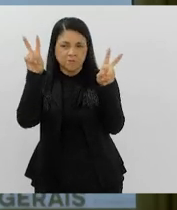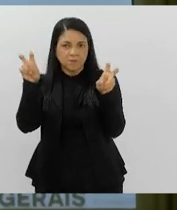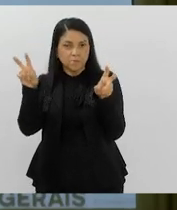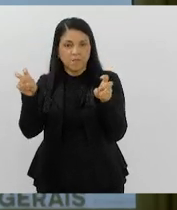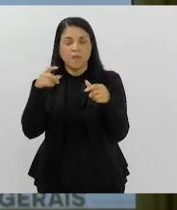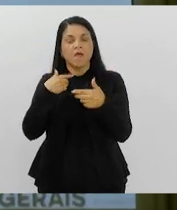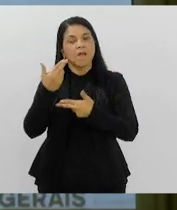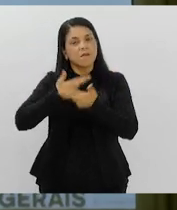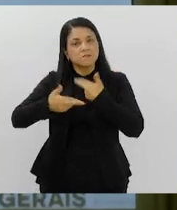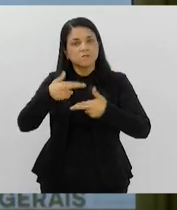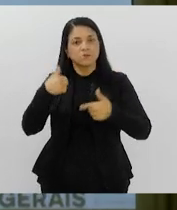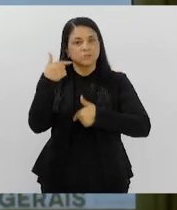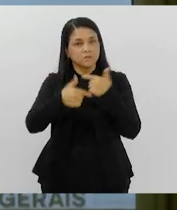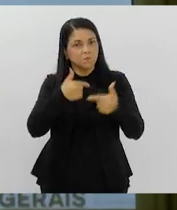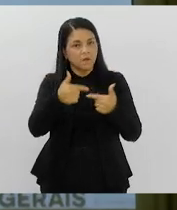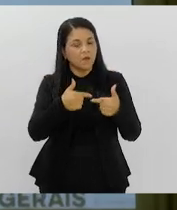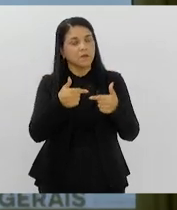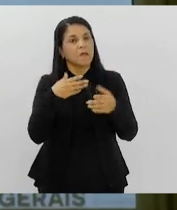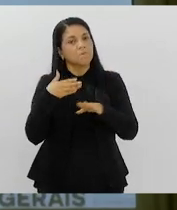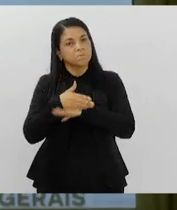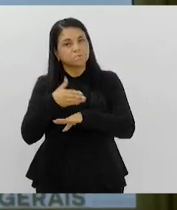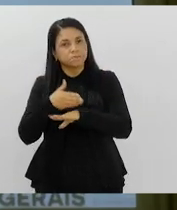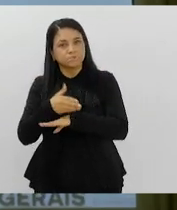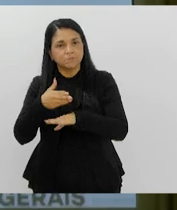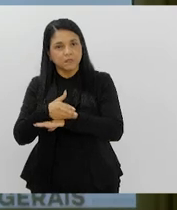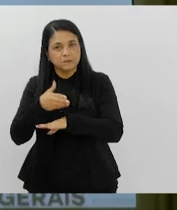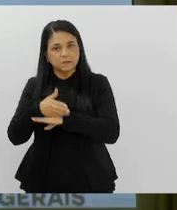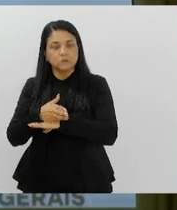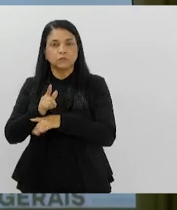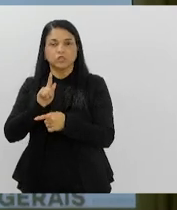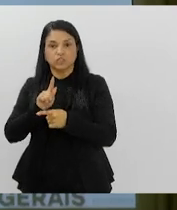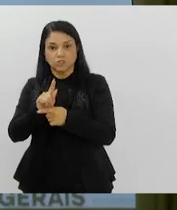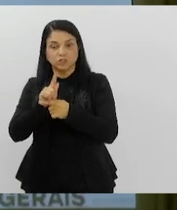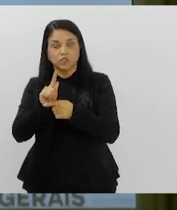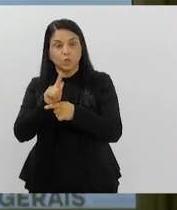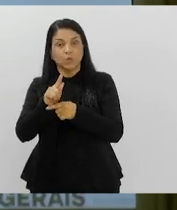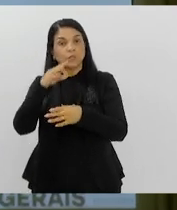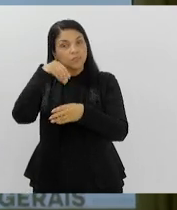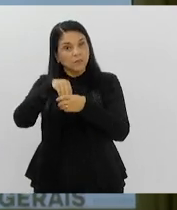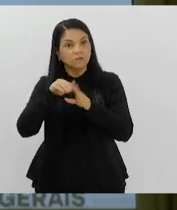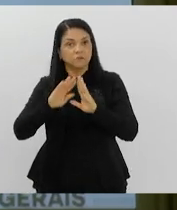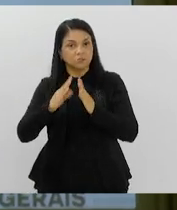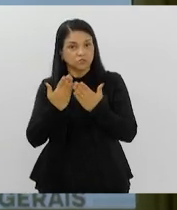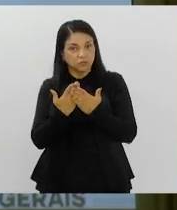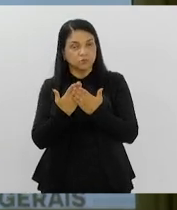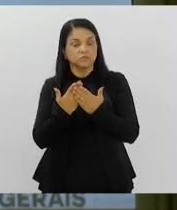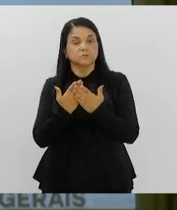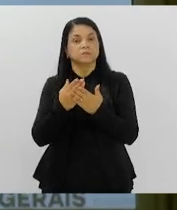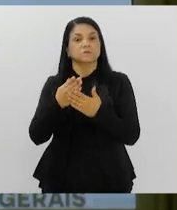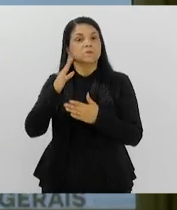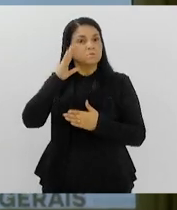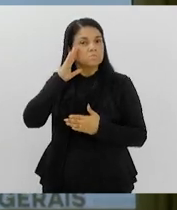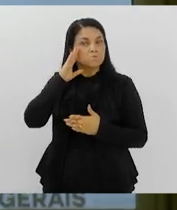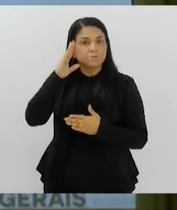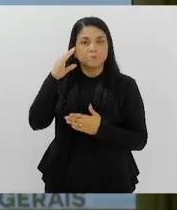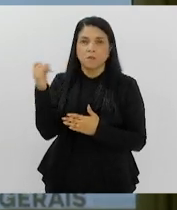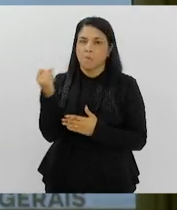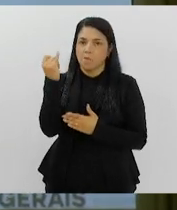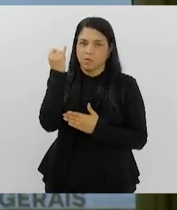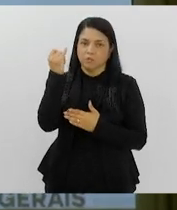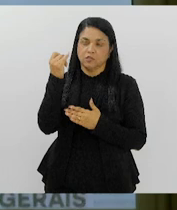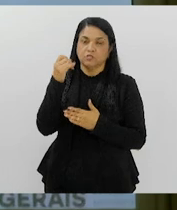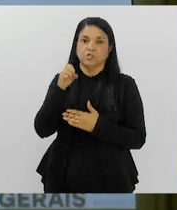a participação dessa rede, né, dessa gestão dentro da escola, e, principalmente, um dos eixos muito importantes,